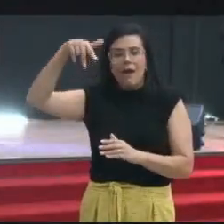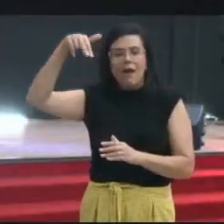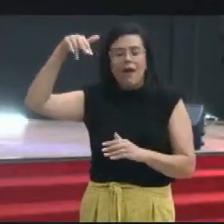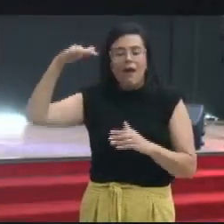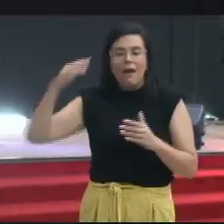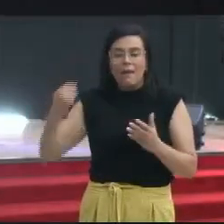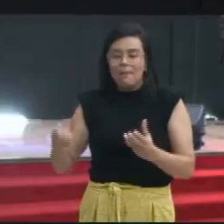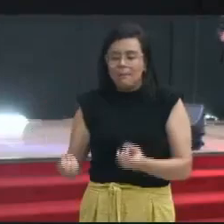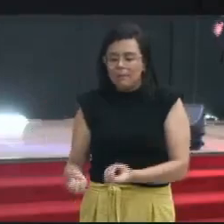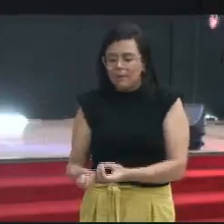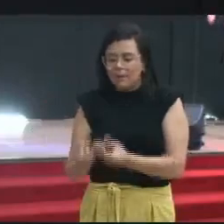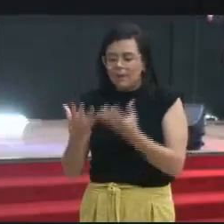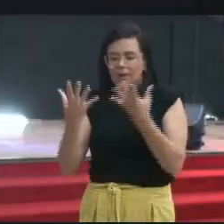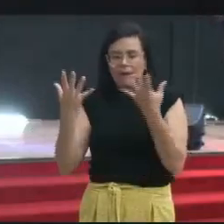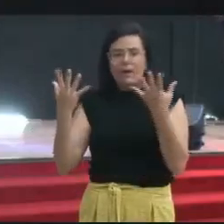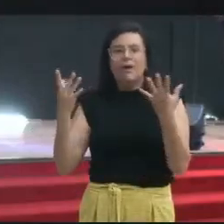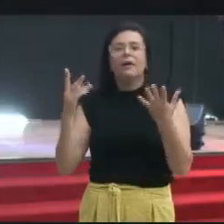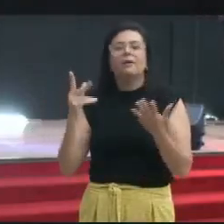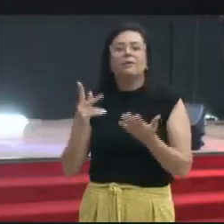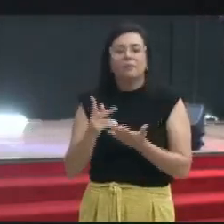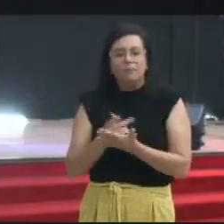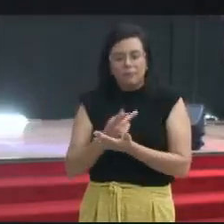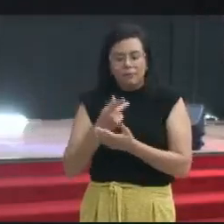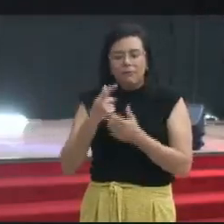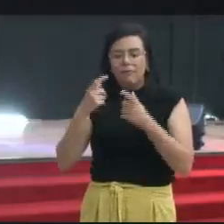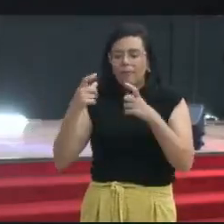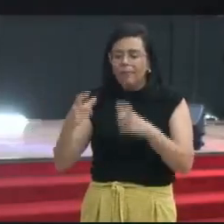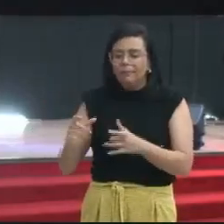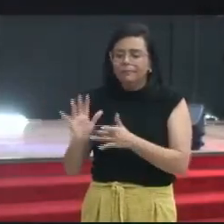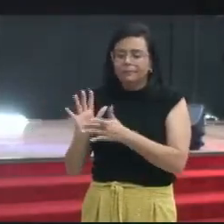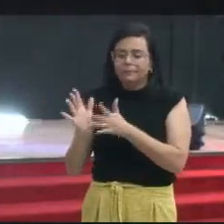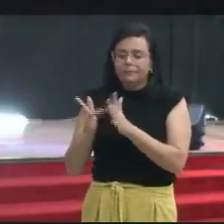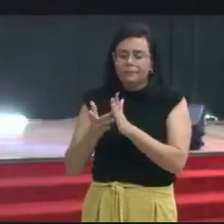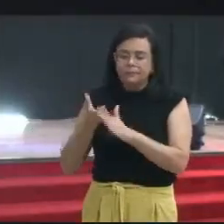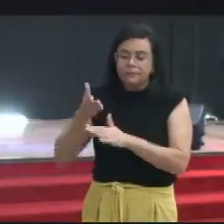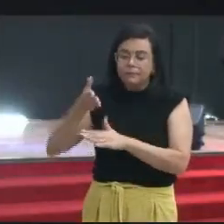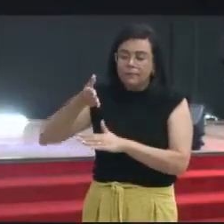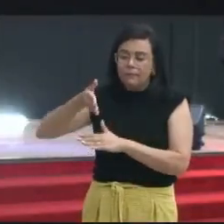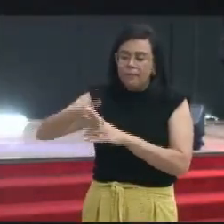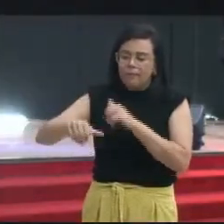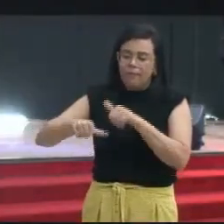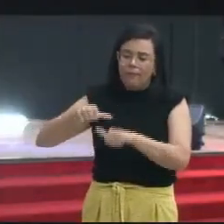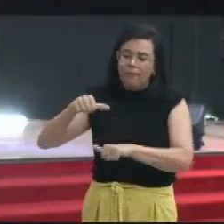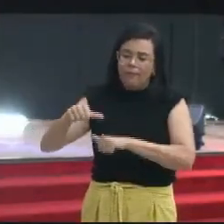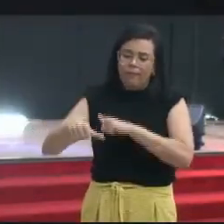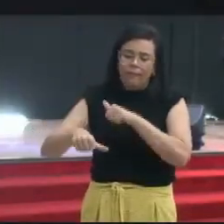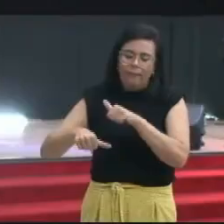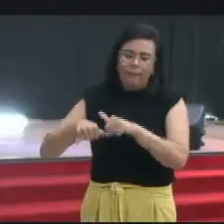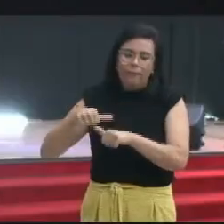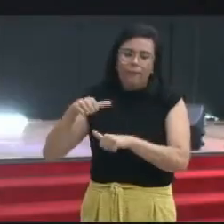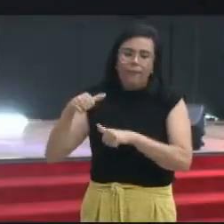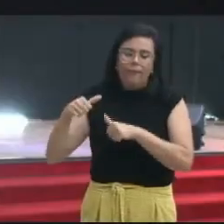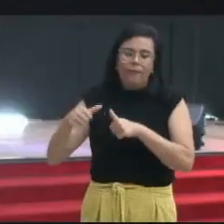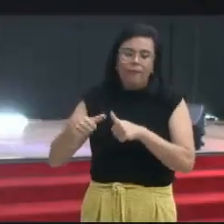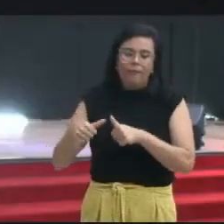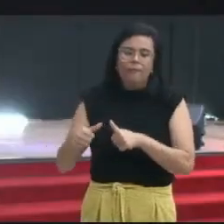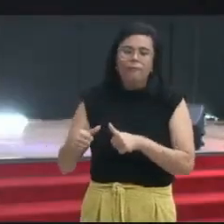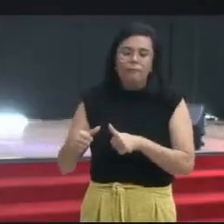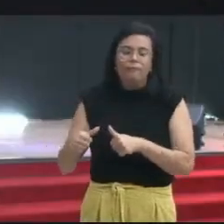houve milagres, porque onde Jesus entra, ele transforma o luto em